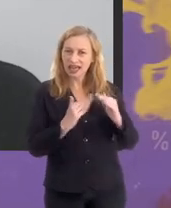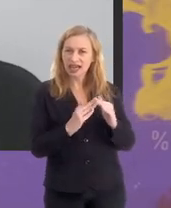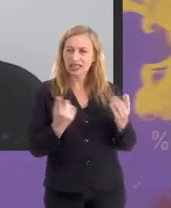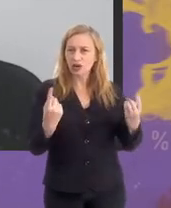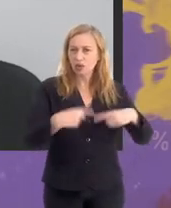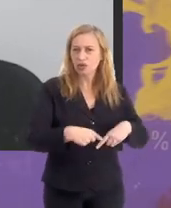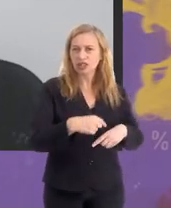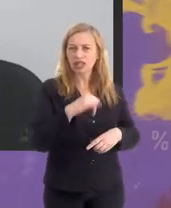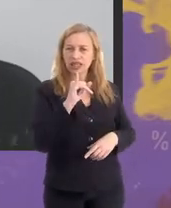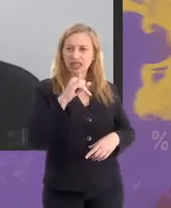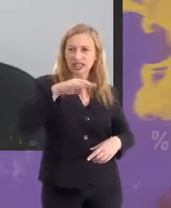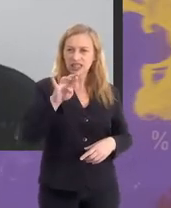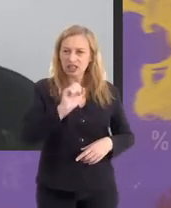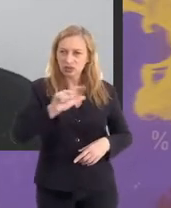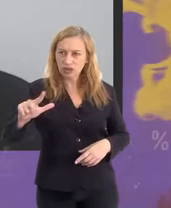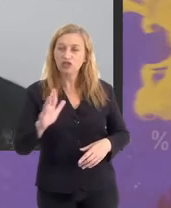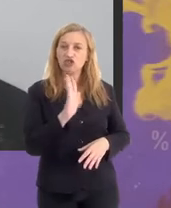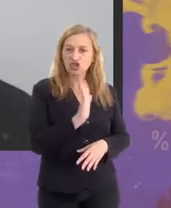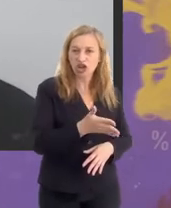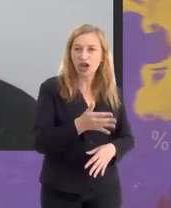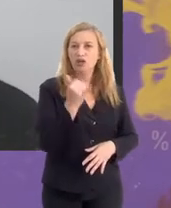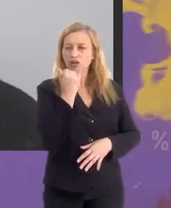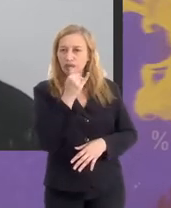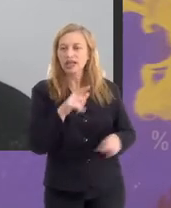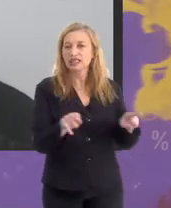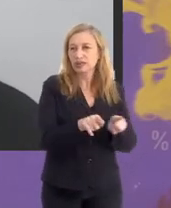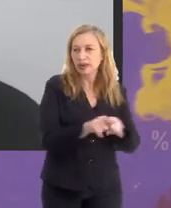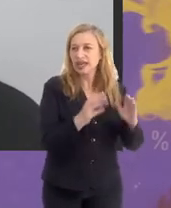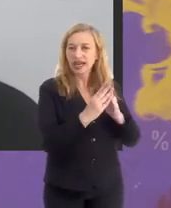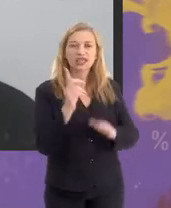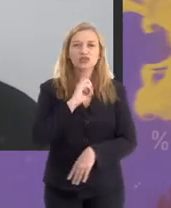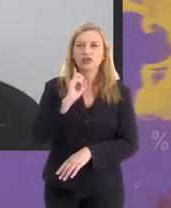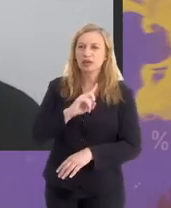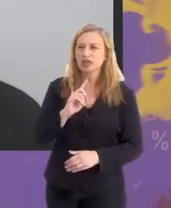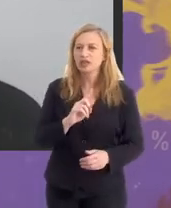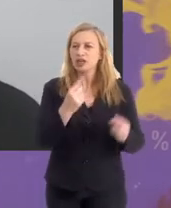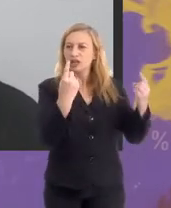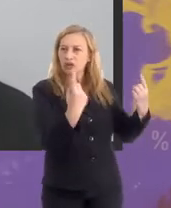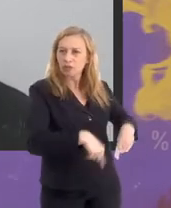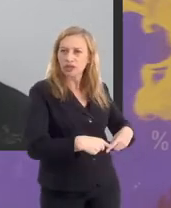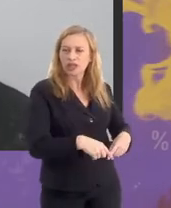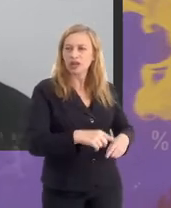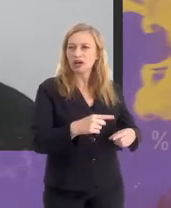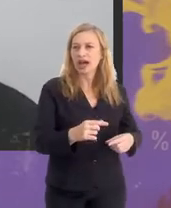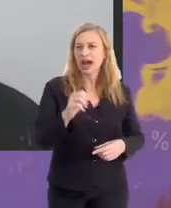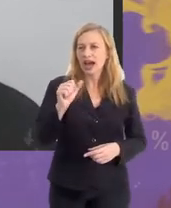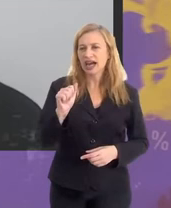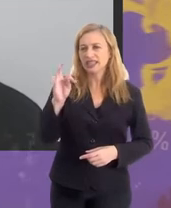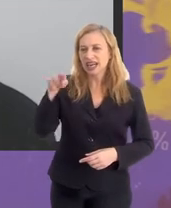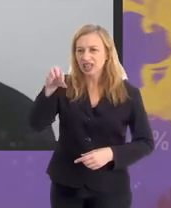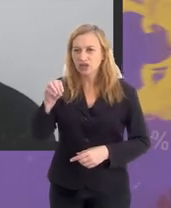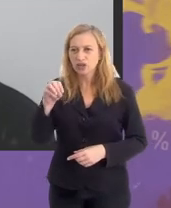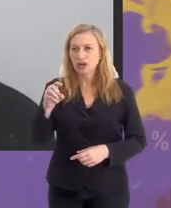casa é contra o Internacional já o Fluminense também vai estrear em casa vai pegar o Santos o Flamengo vai jogar contra o Atlético